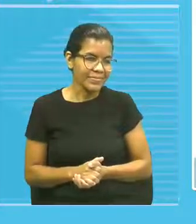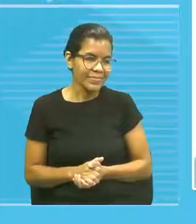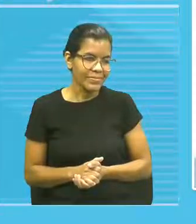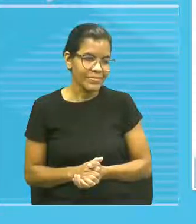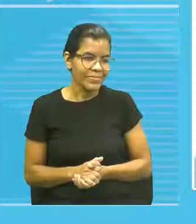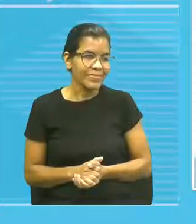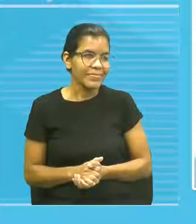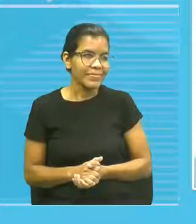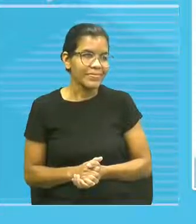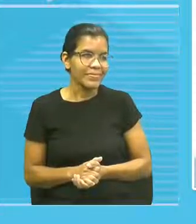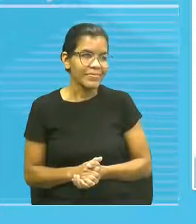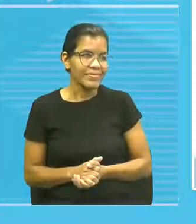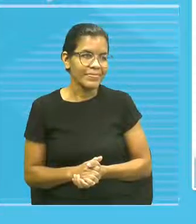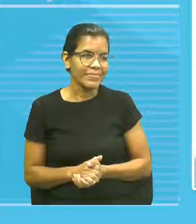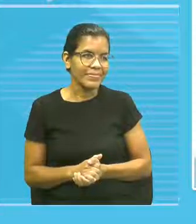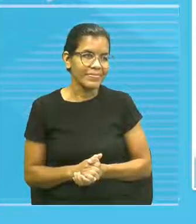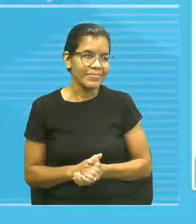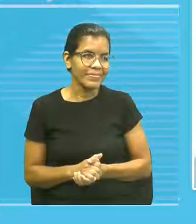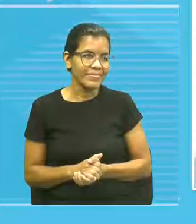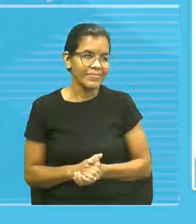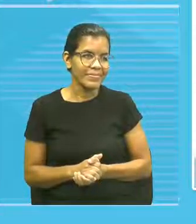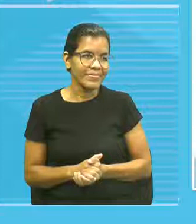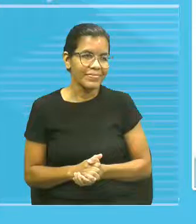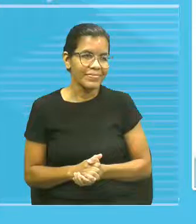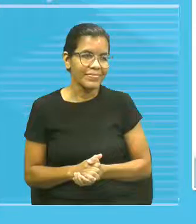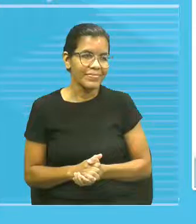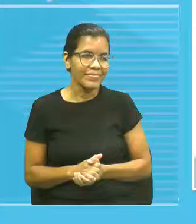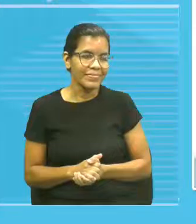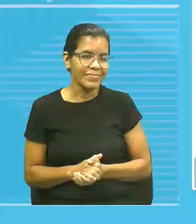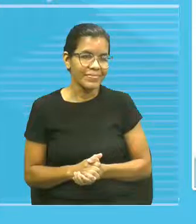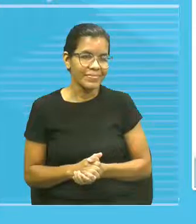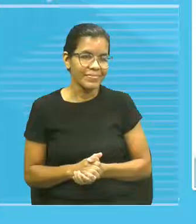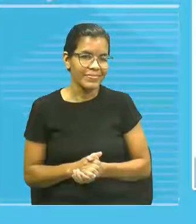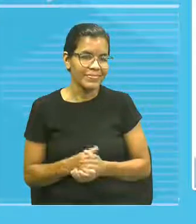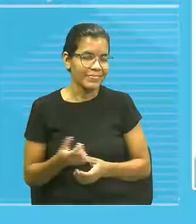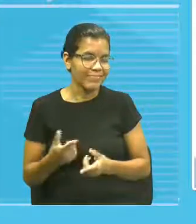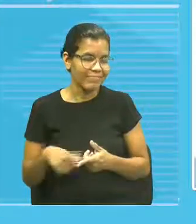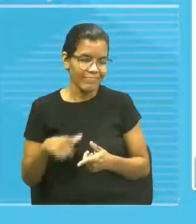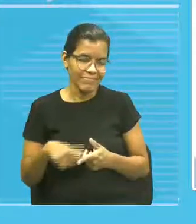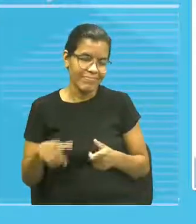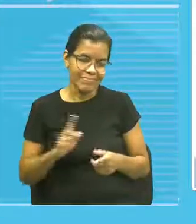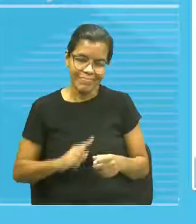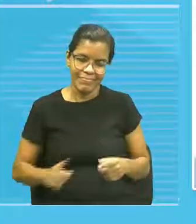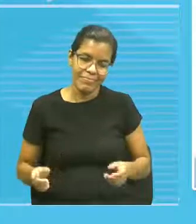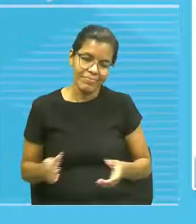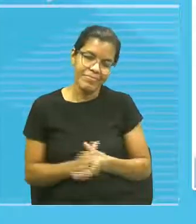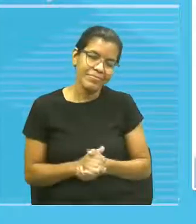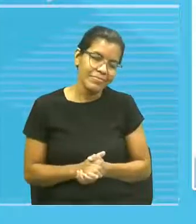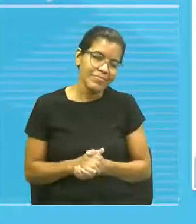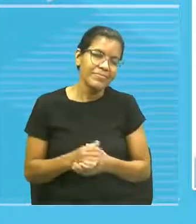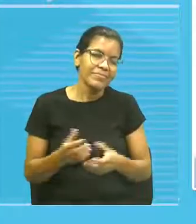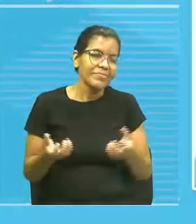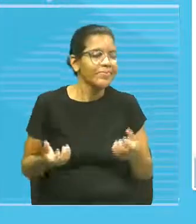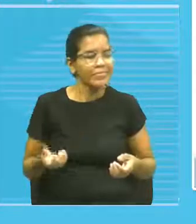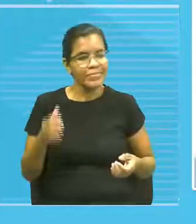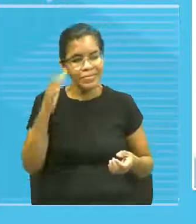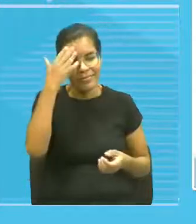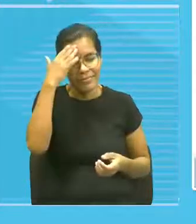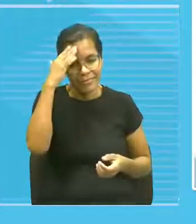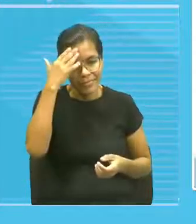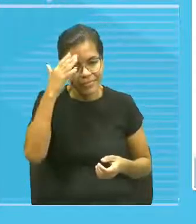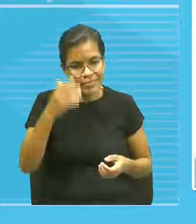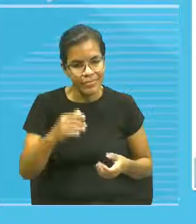Mulher, tenho que ser bloqueada. Eu sou várias vezes. Não tem problema. Viu, Lohane? Eu quero saber se a Lohane está junto